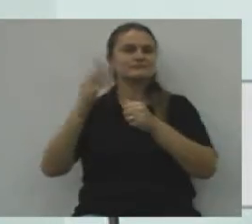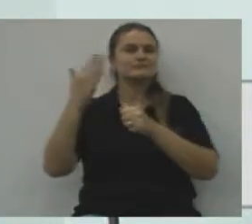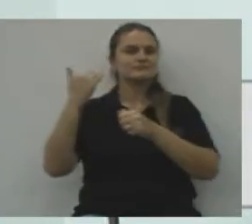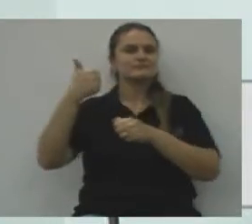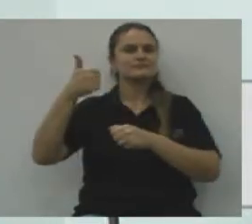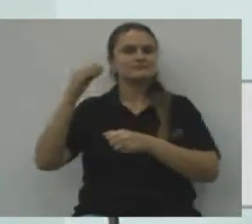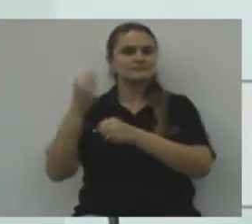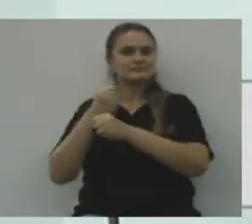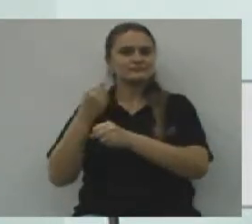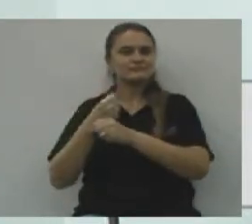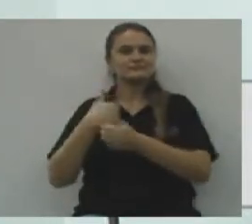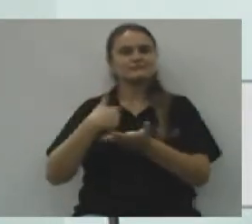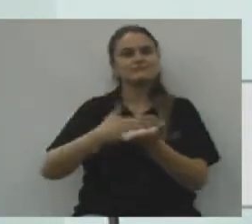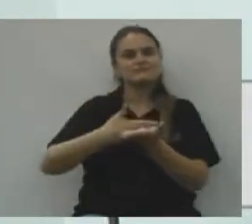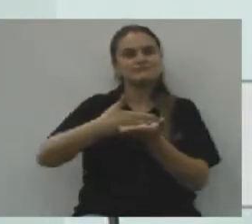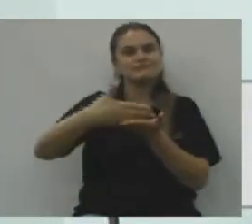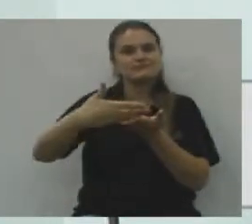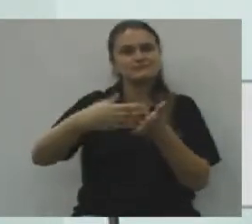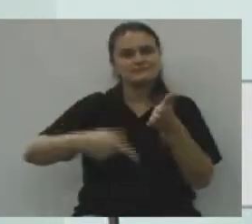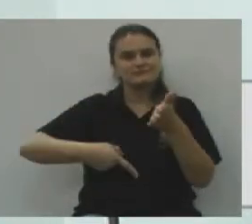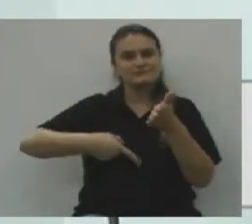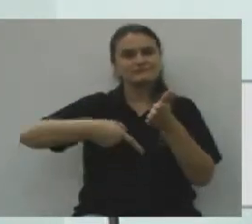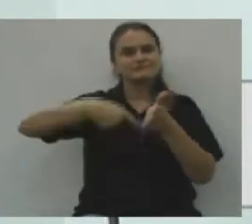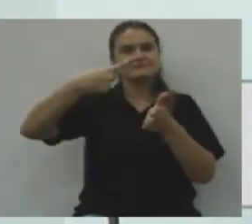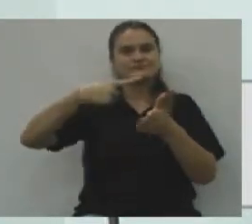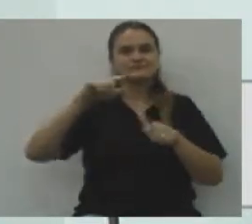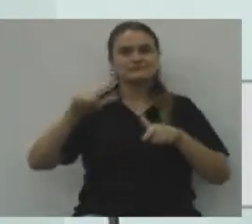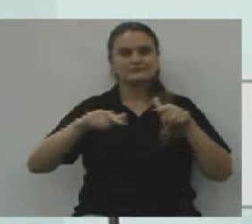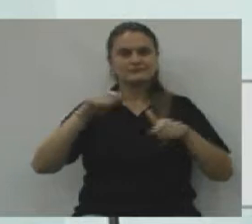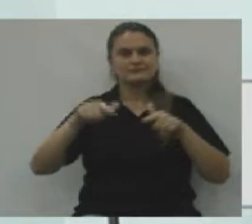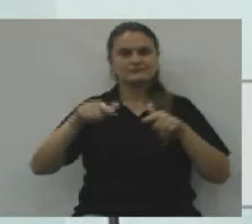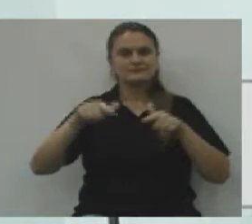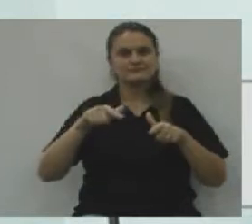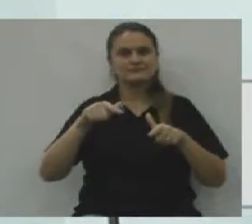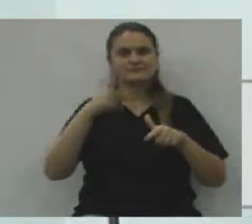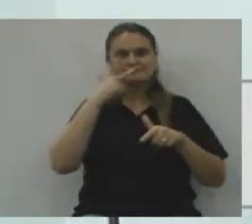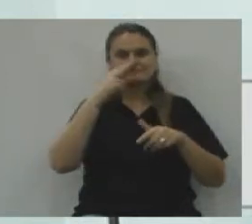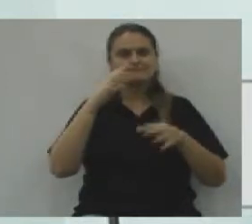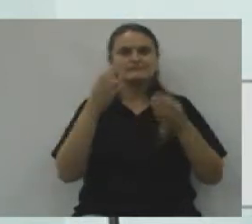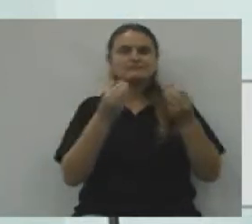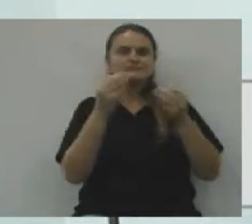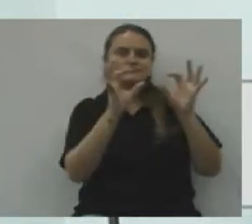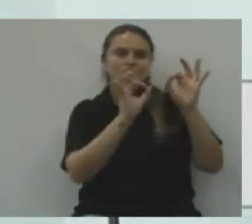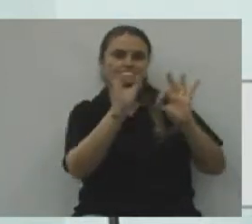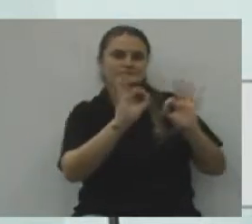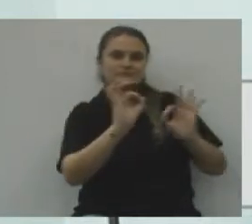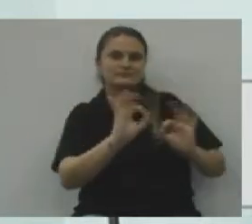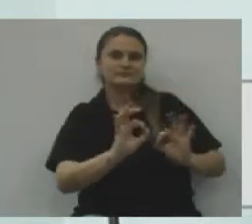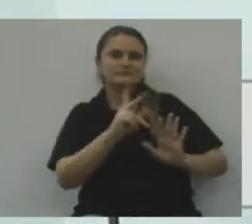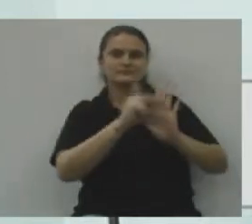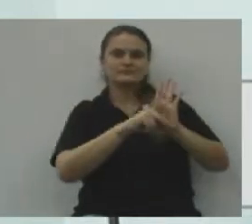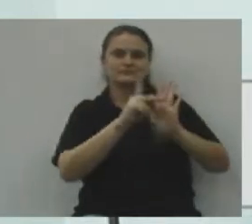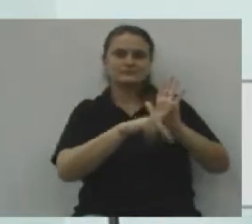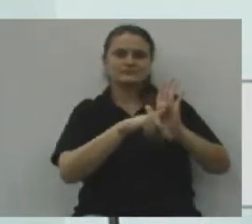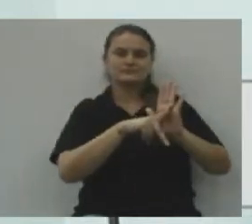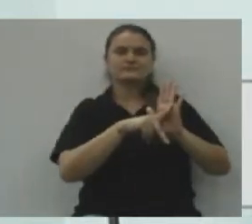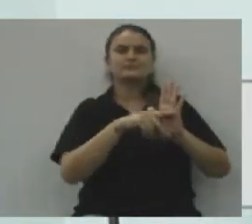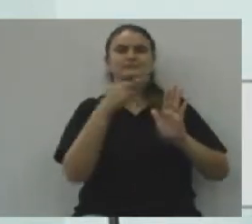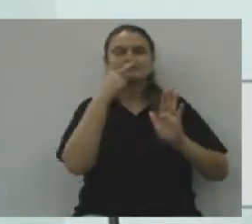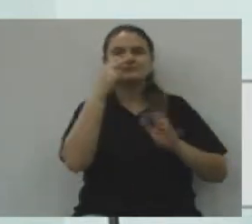atrás, quando começamos pela primeira vez a trabalhar com essa questão de maneira programática, de